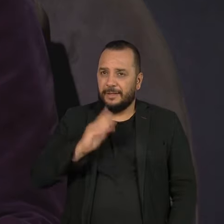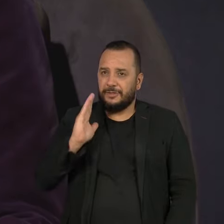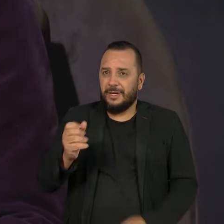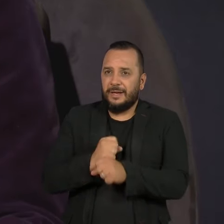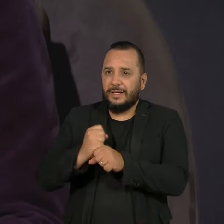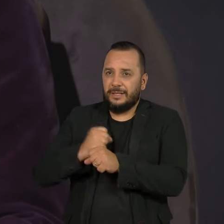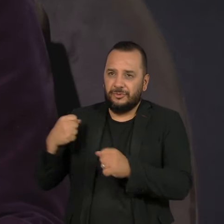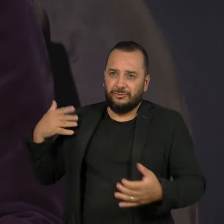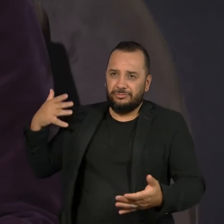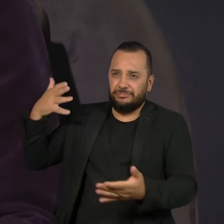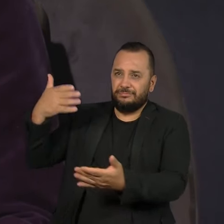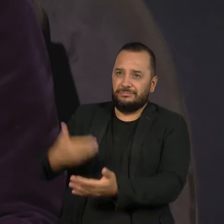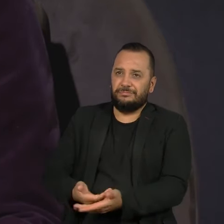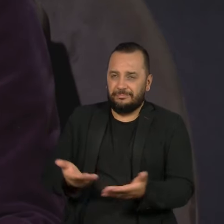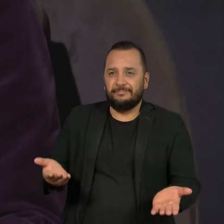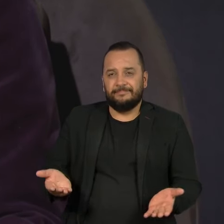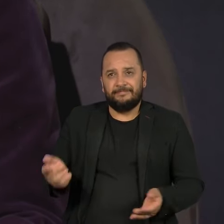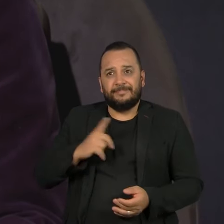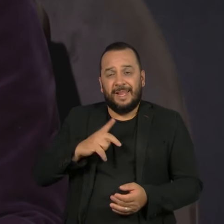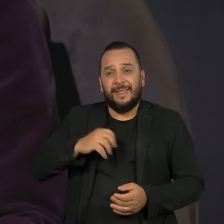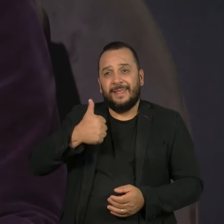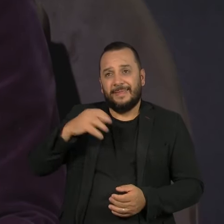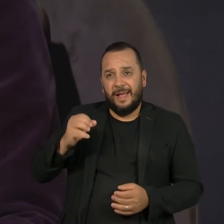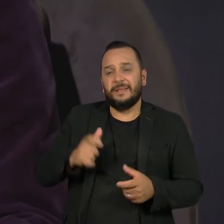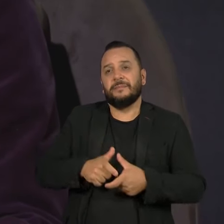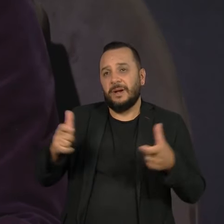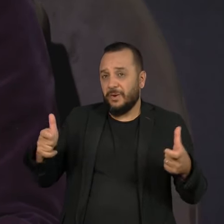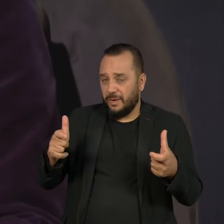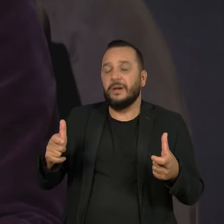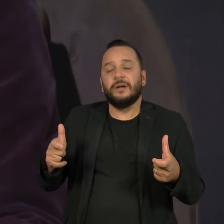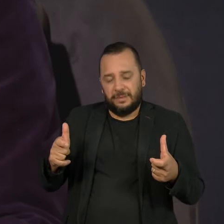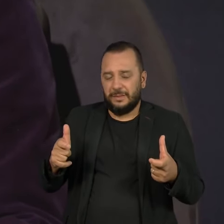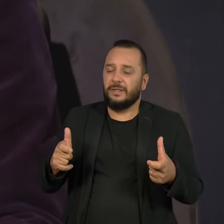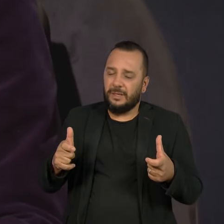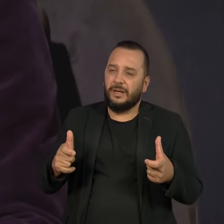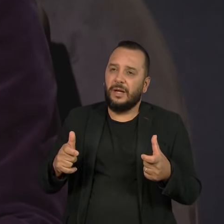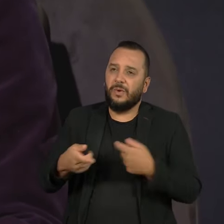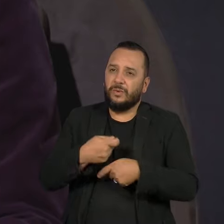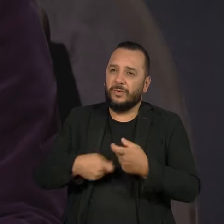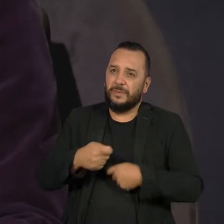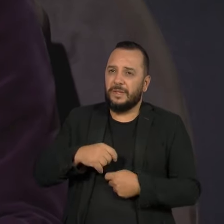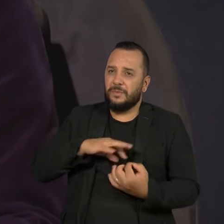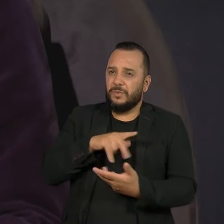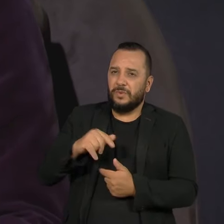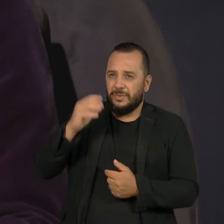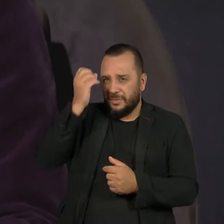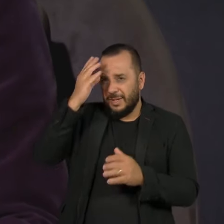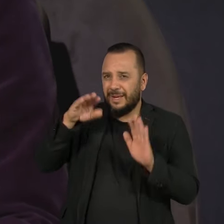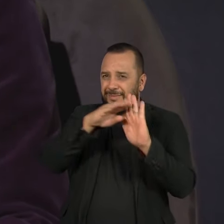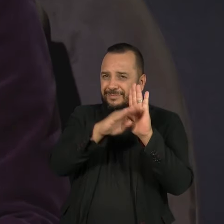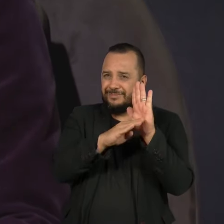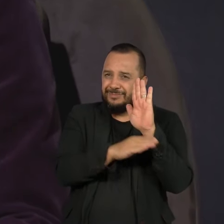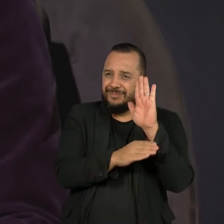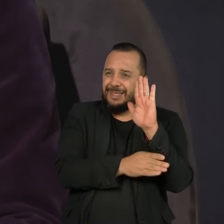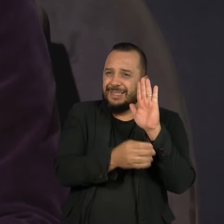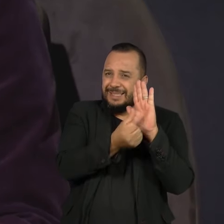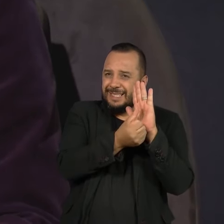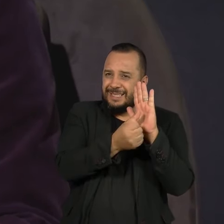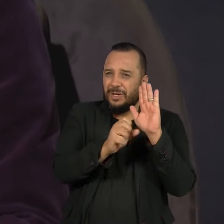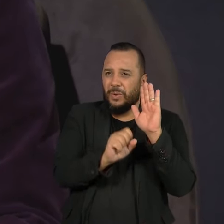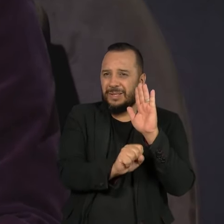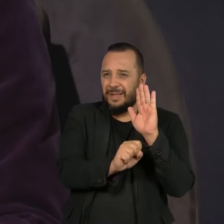ele figura entre as 10 maiores economias do mundo. Sim. Às vezes está no 6º lugar, às vezes está no 8º. O 8º tem